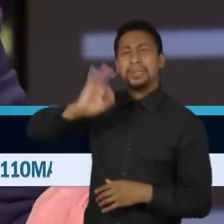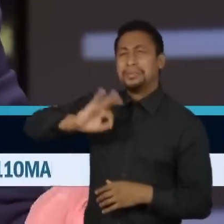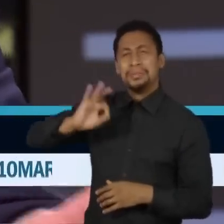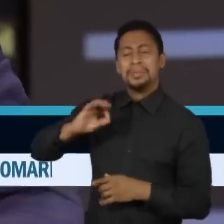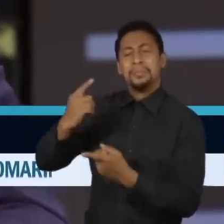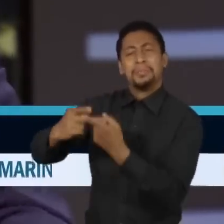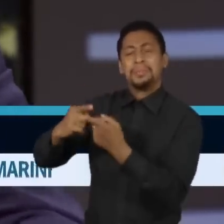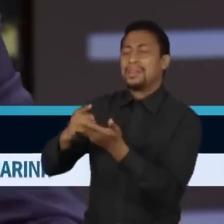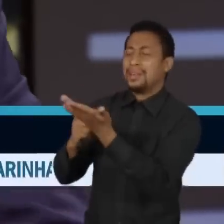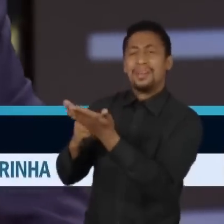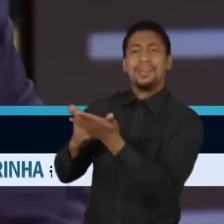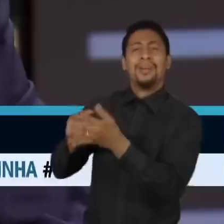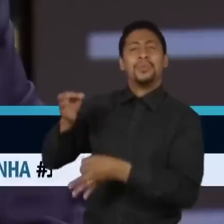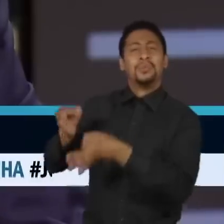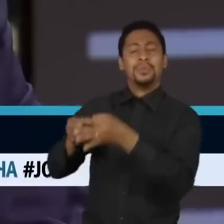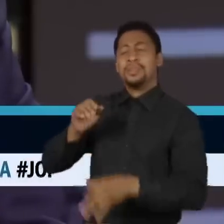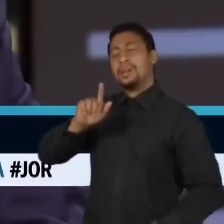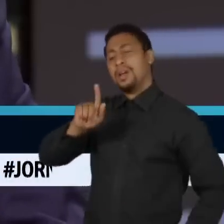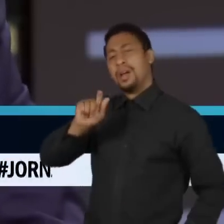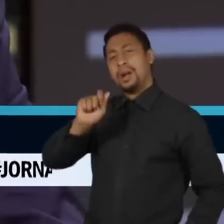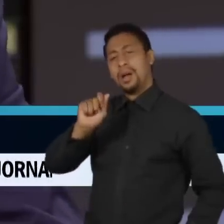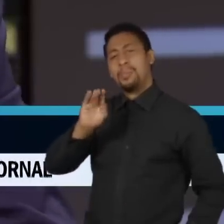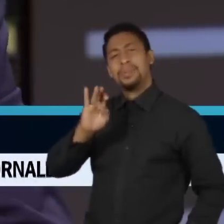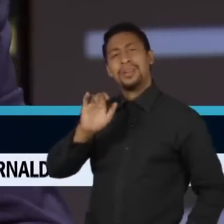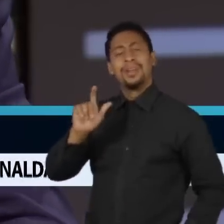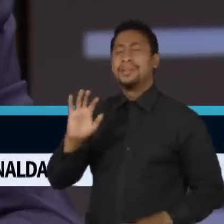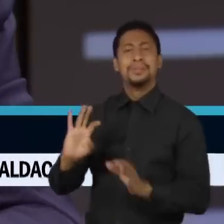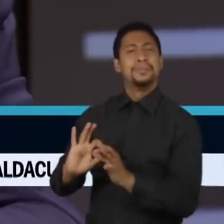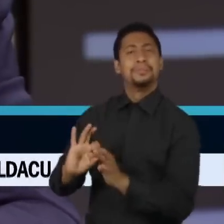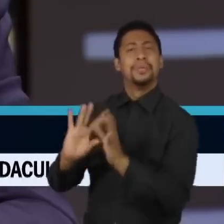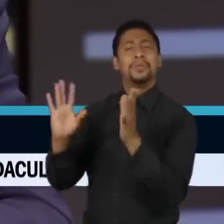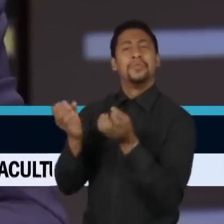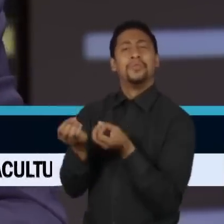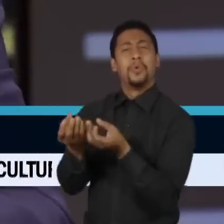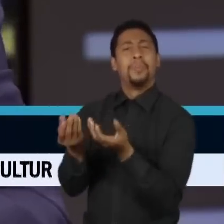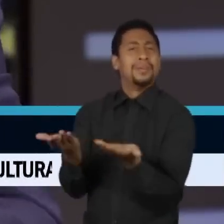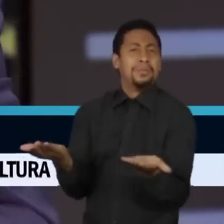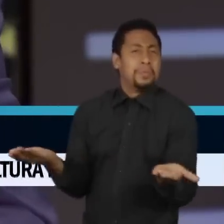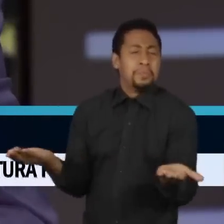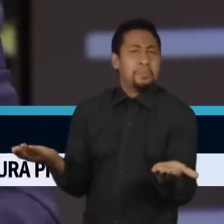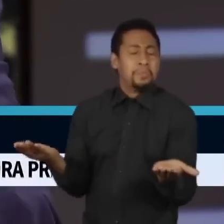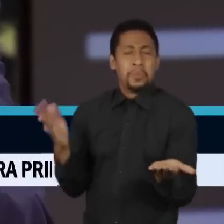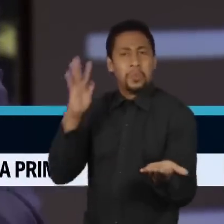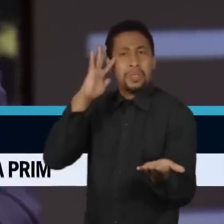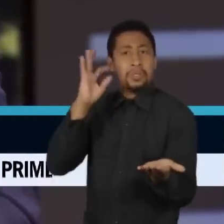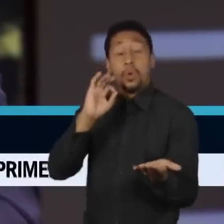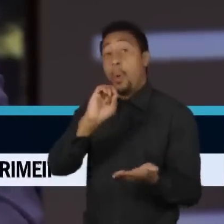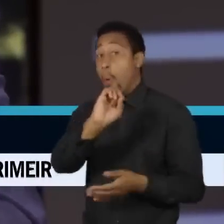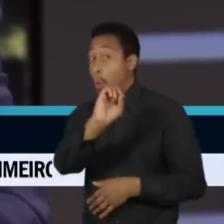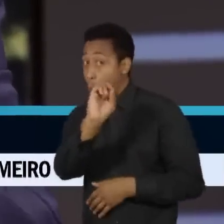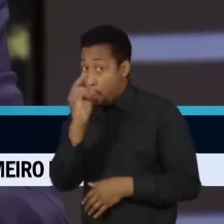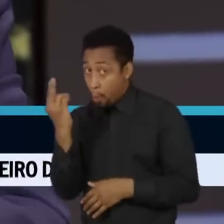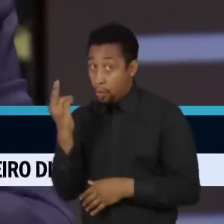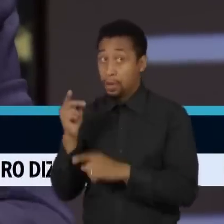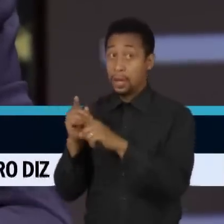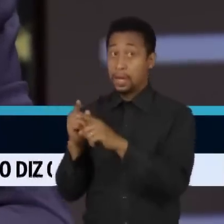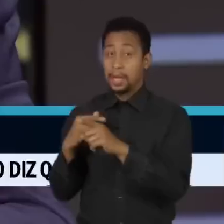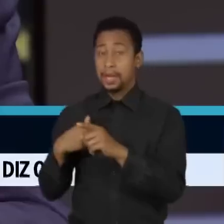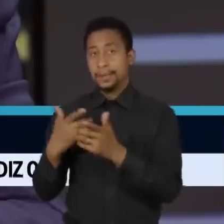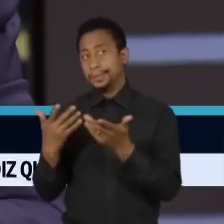ela abriu agora o processo no momento que ainda estão ocorrendo as investigações, ou que será uma resposta dela a insinuações de